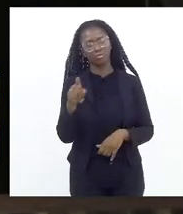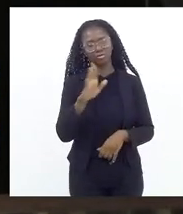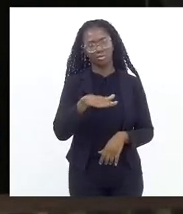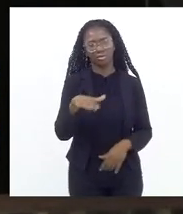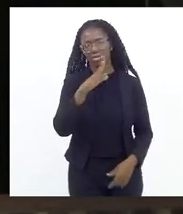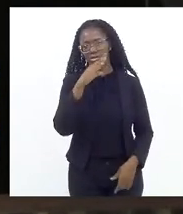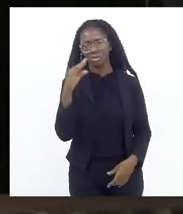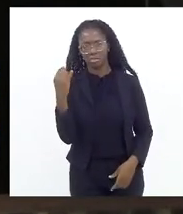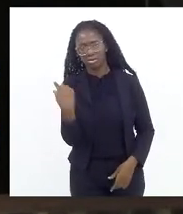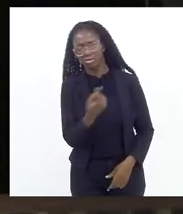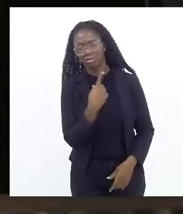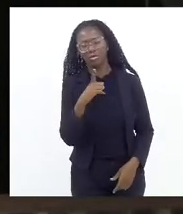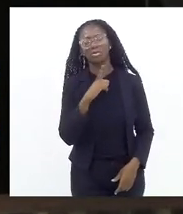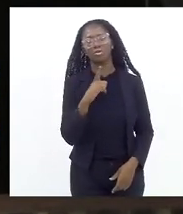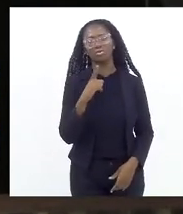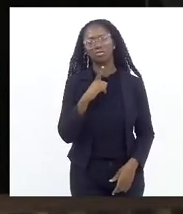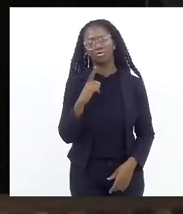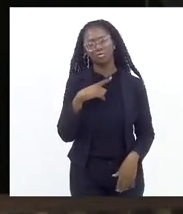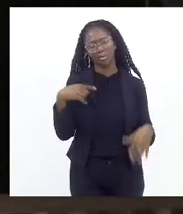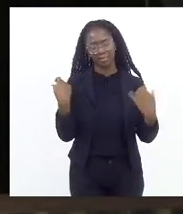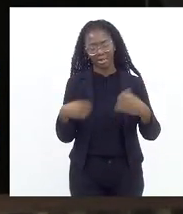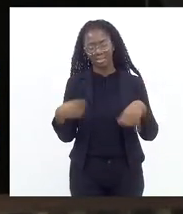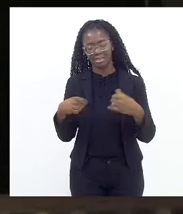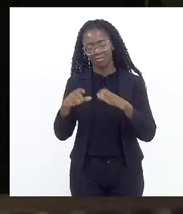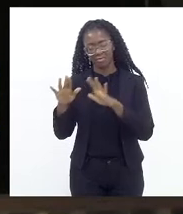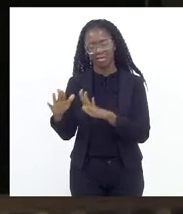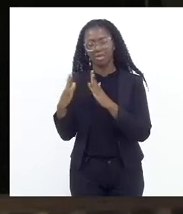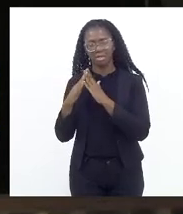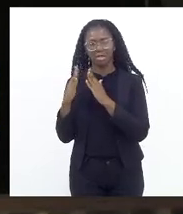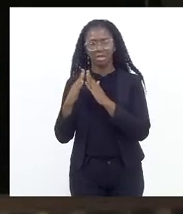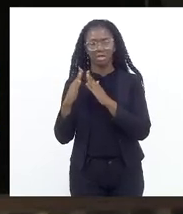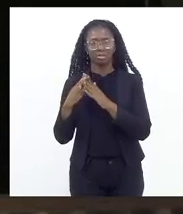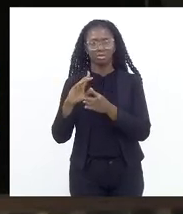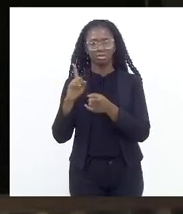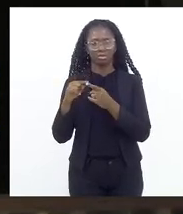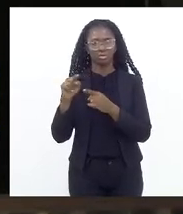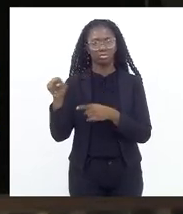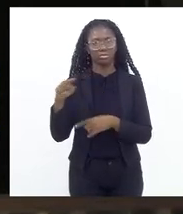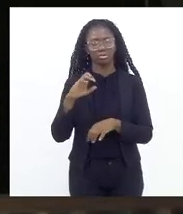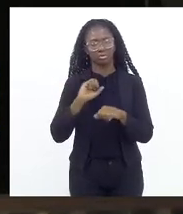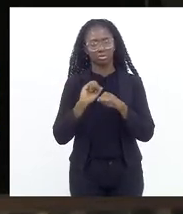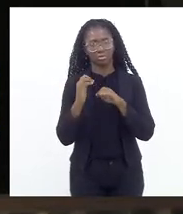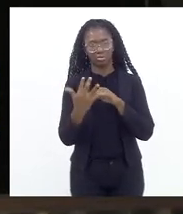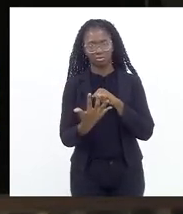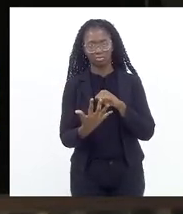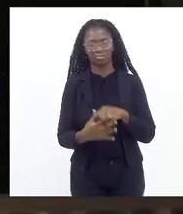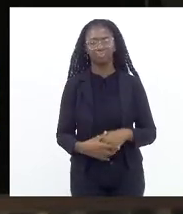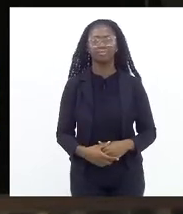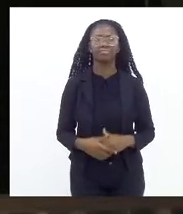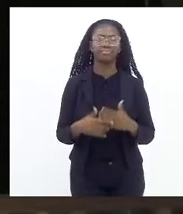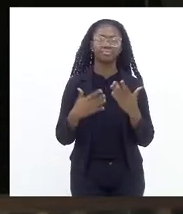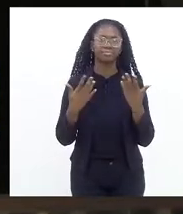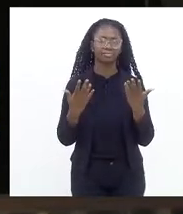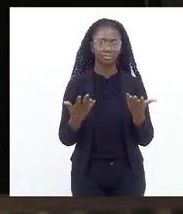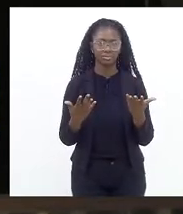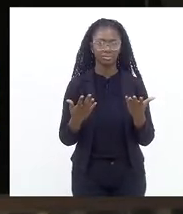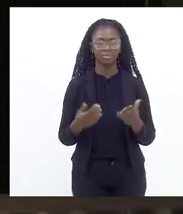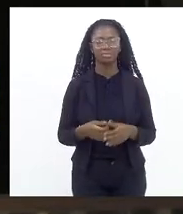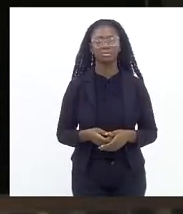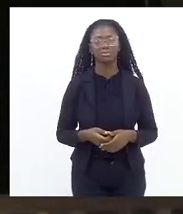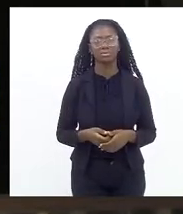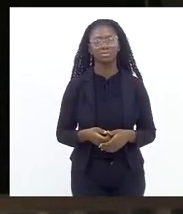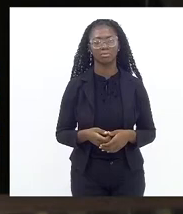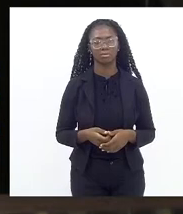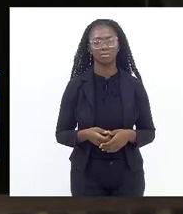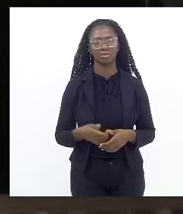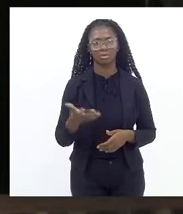que tiveram que ficar confinados em razão da Covid-19. Então, eu